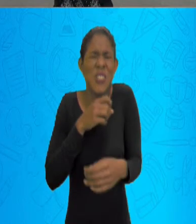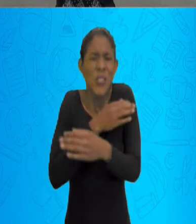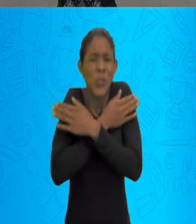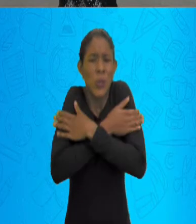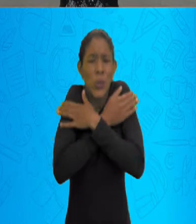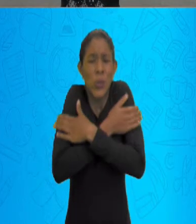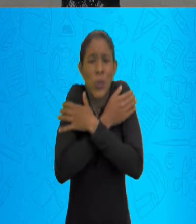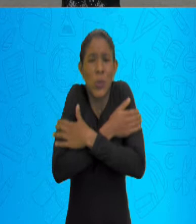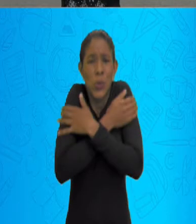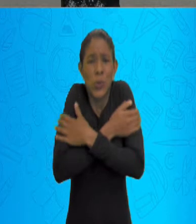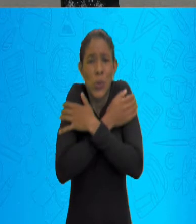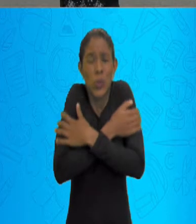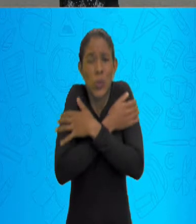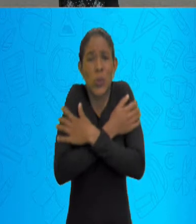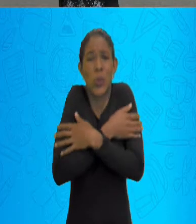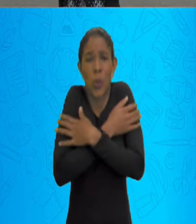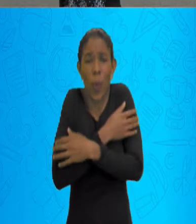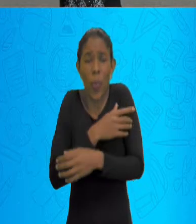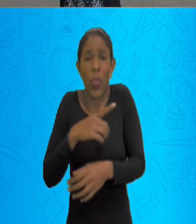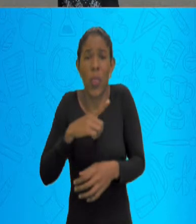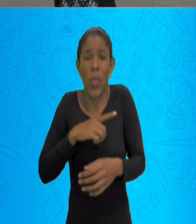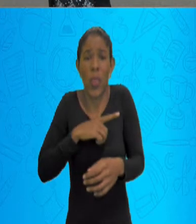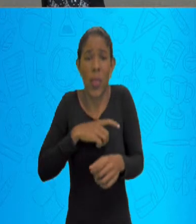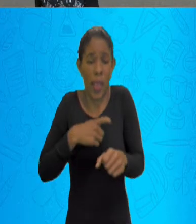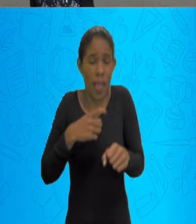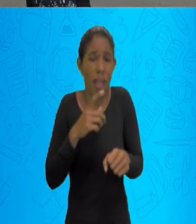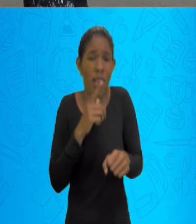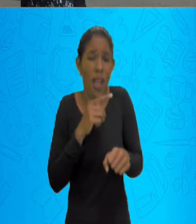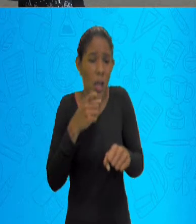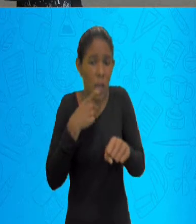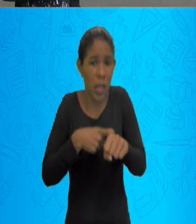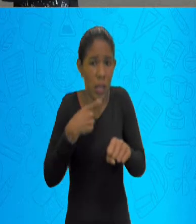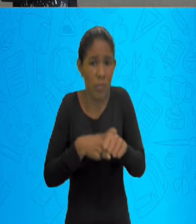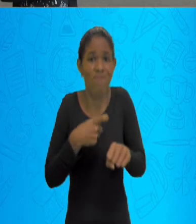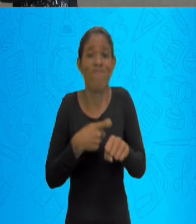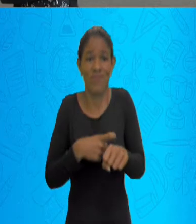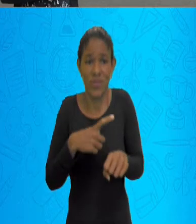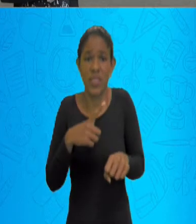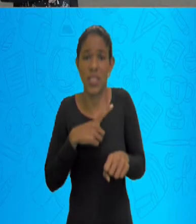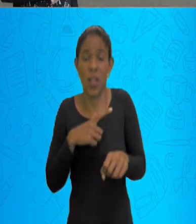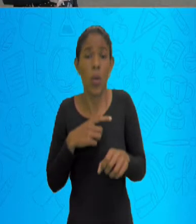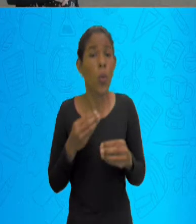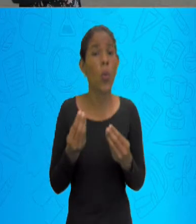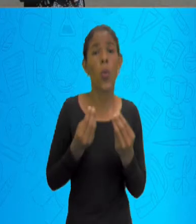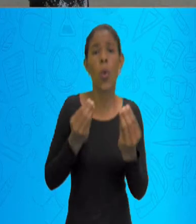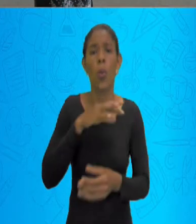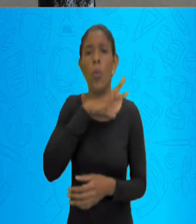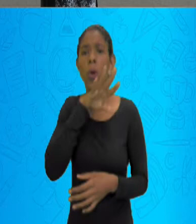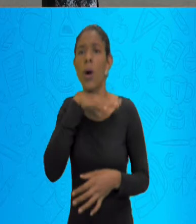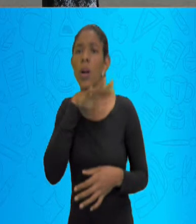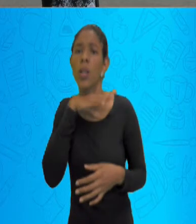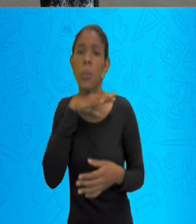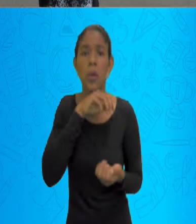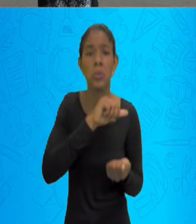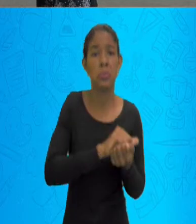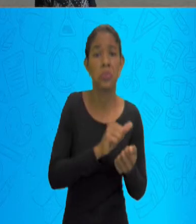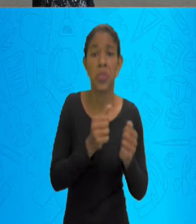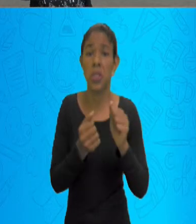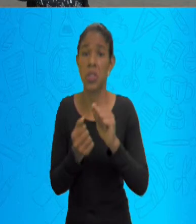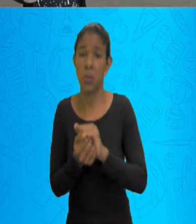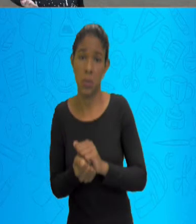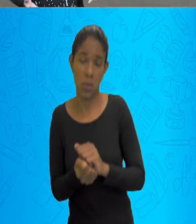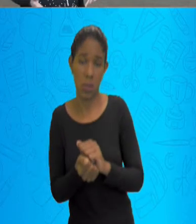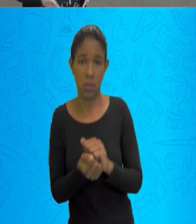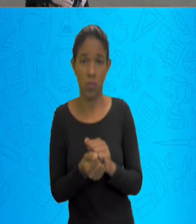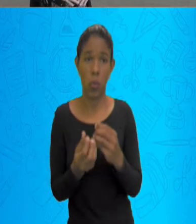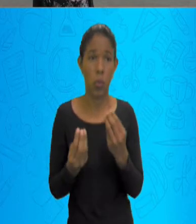presença de gelo, né? Então, como que vai se organizar esse animal? Se ele for um animal